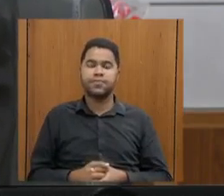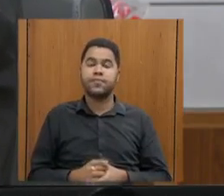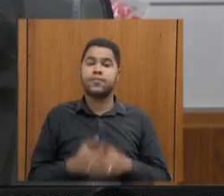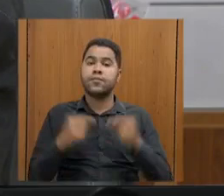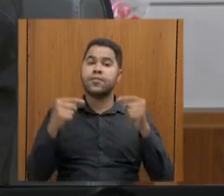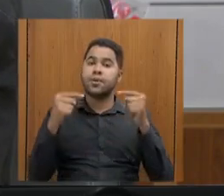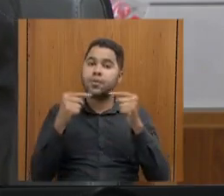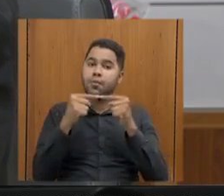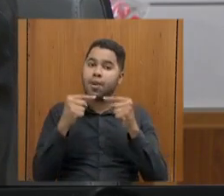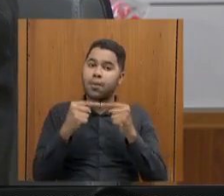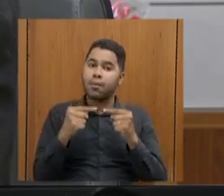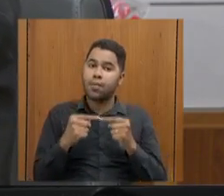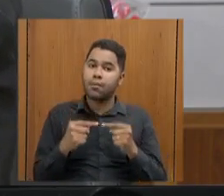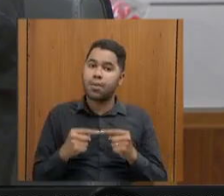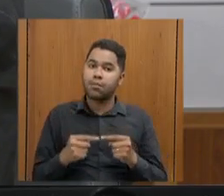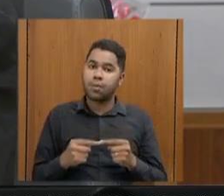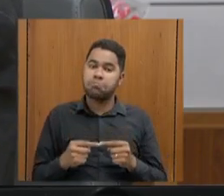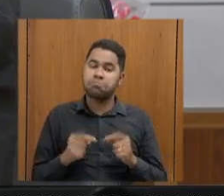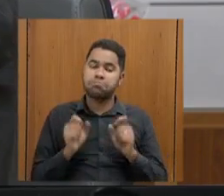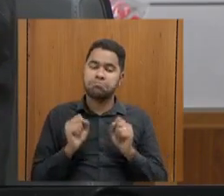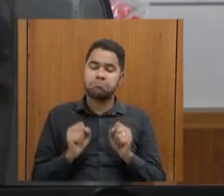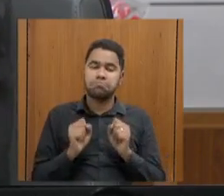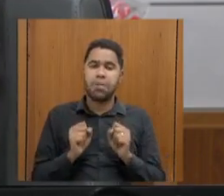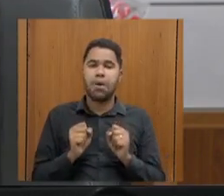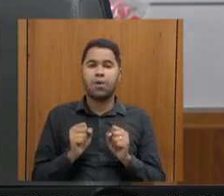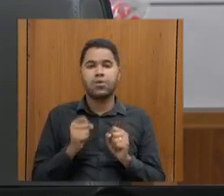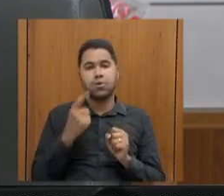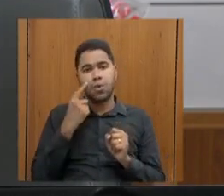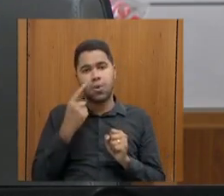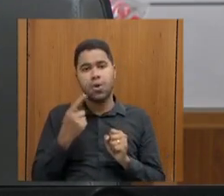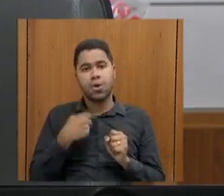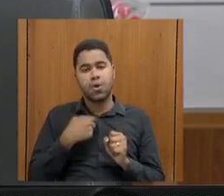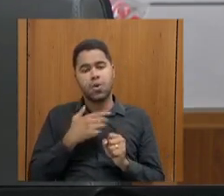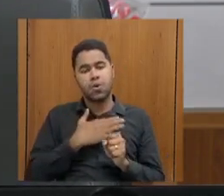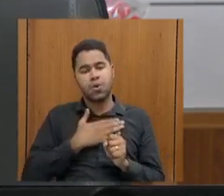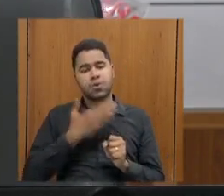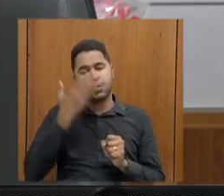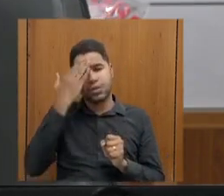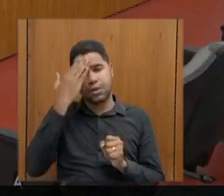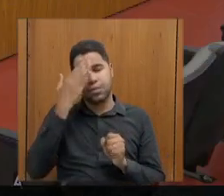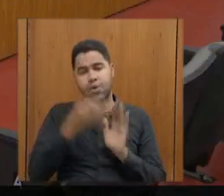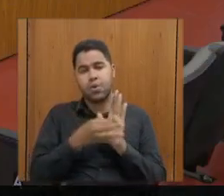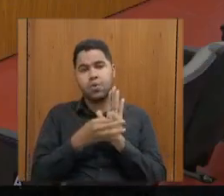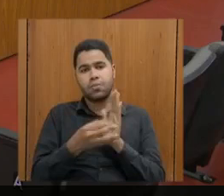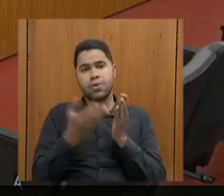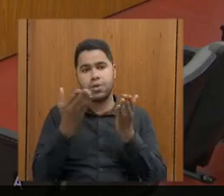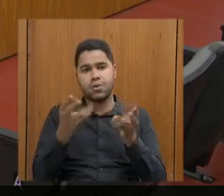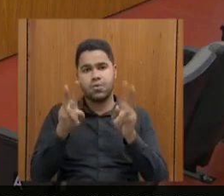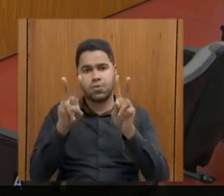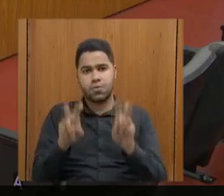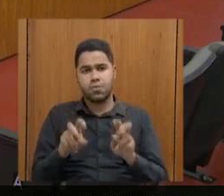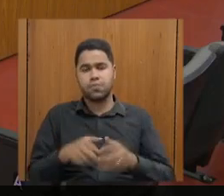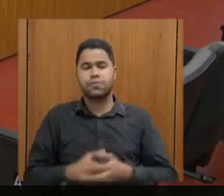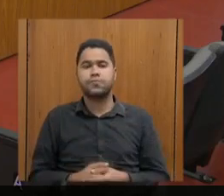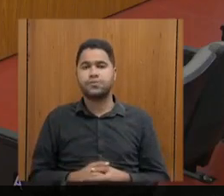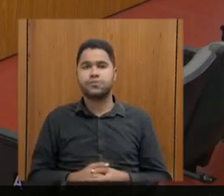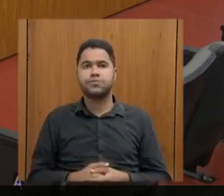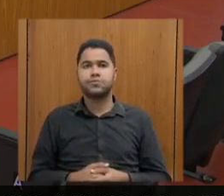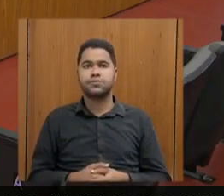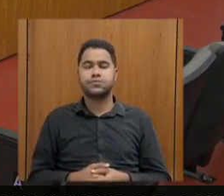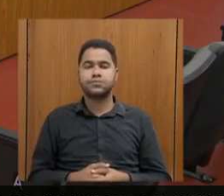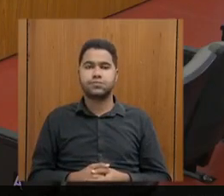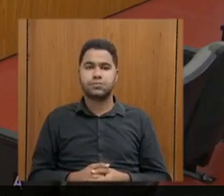de nichos de busca que podem ser buscados e eu gostaria de saber opinião sobre isso é bom